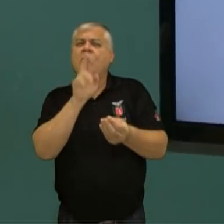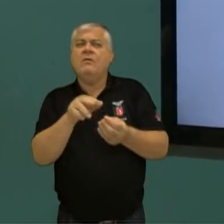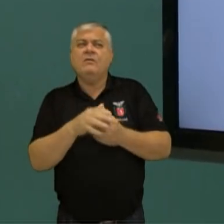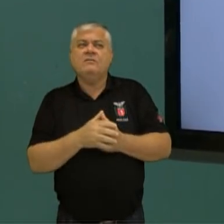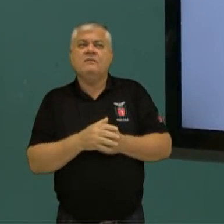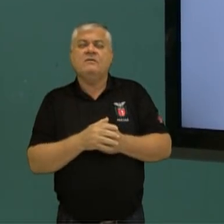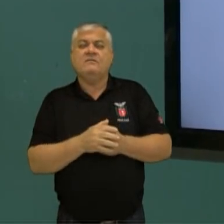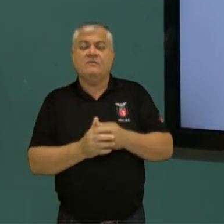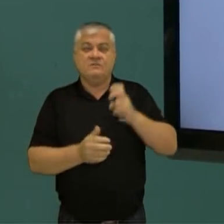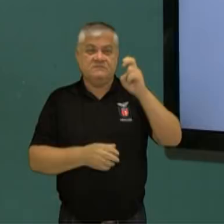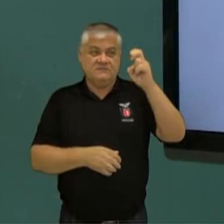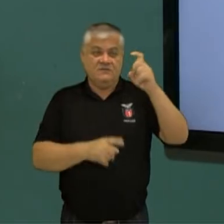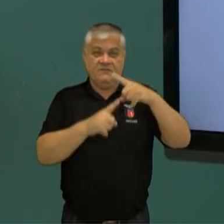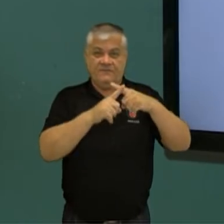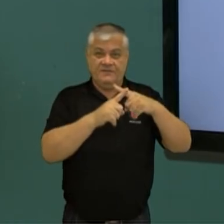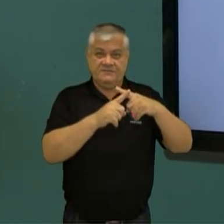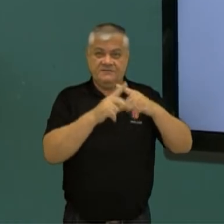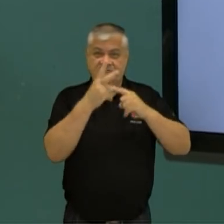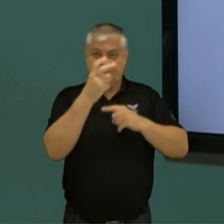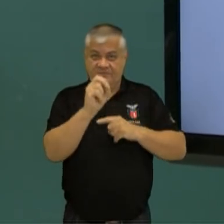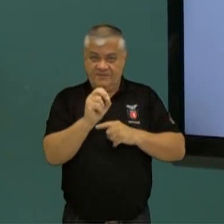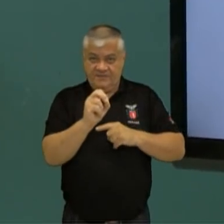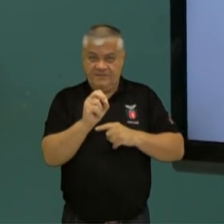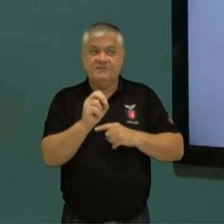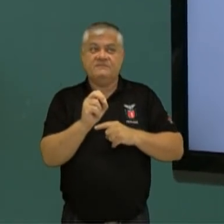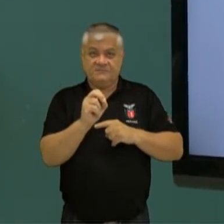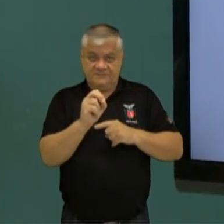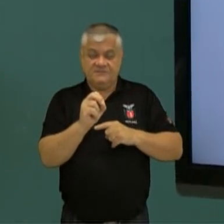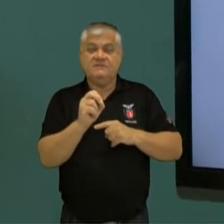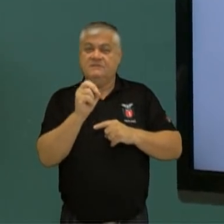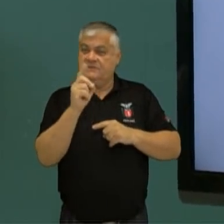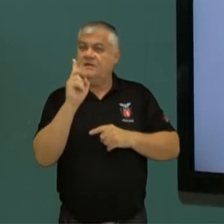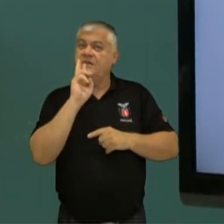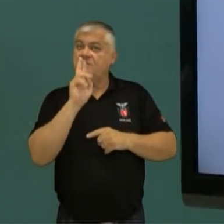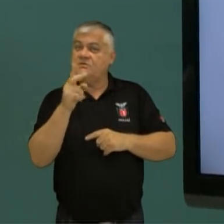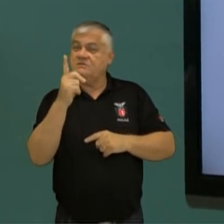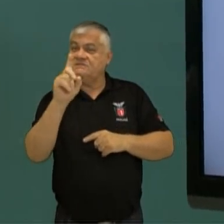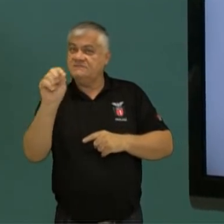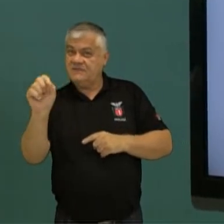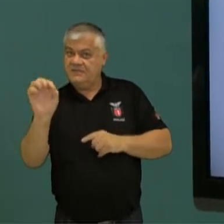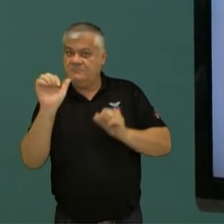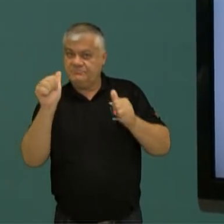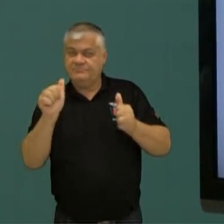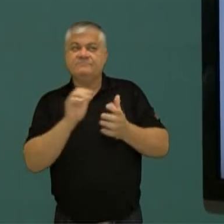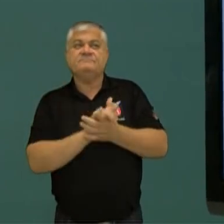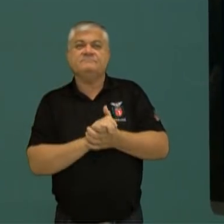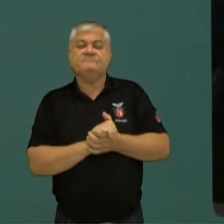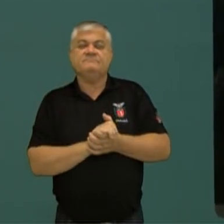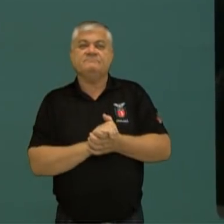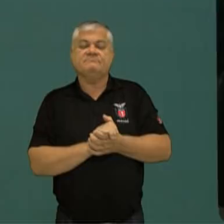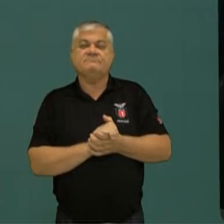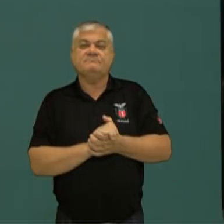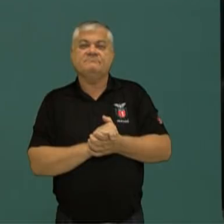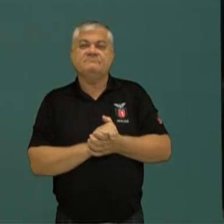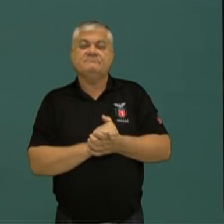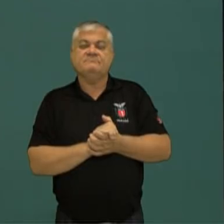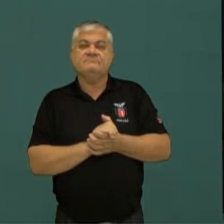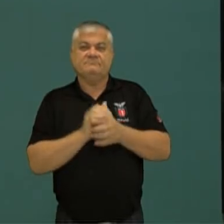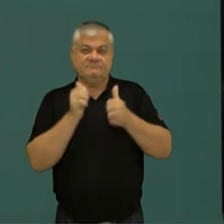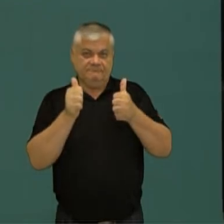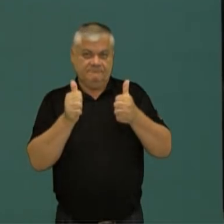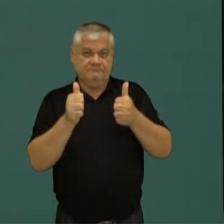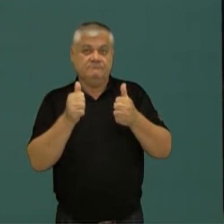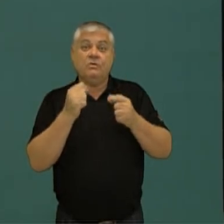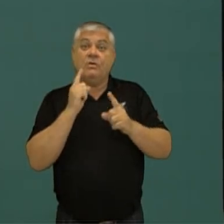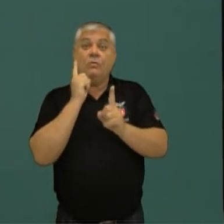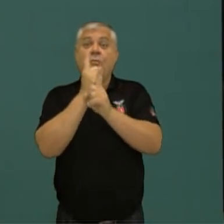Eu multipliquei embaixo por 20, isso eu descobri, que eu queria um denominador 100. O denominador eu fabriquei, né? Eu botei aqui que eu quero um denominador 100, porque eu quero